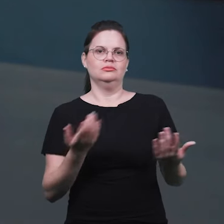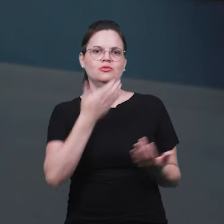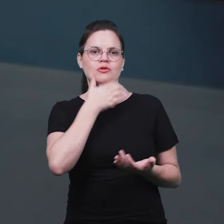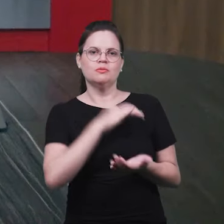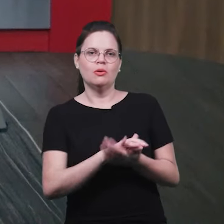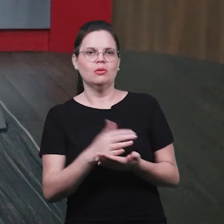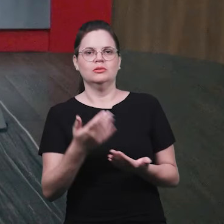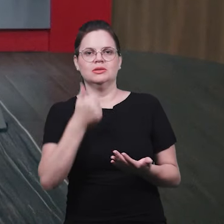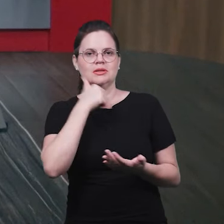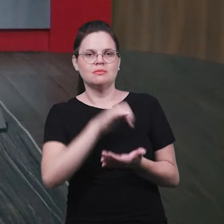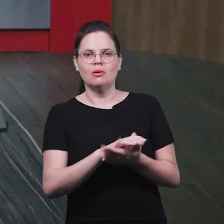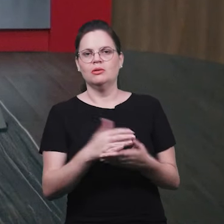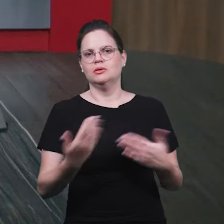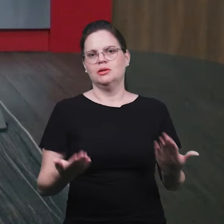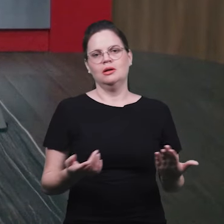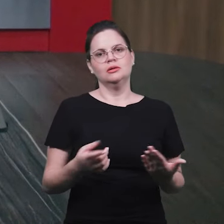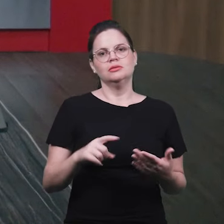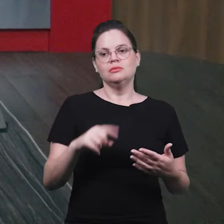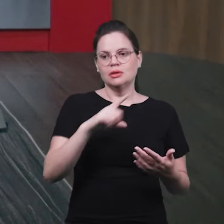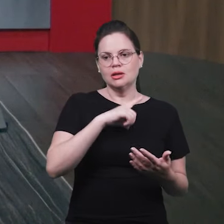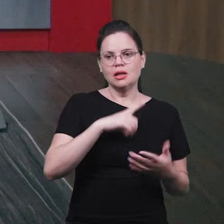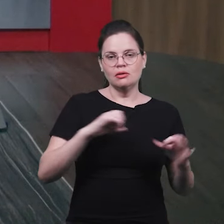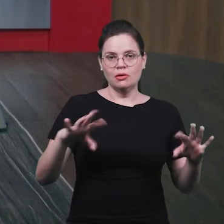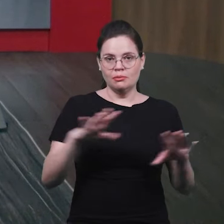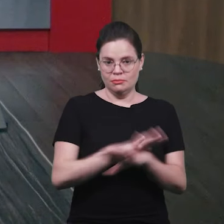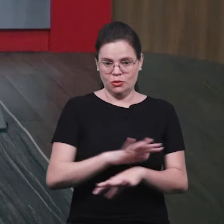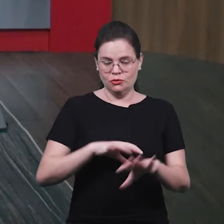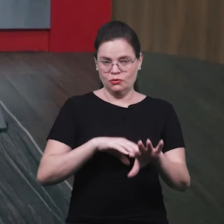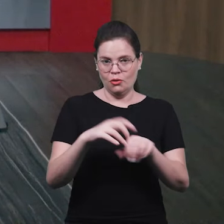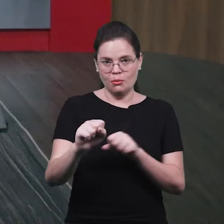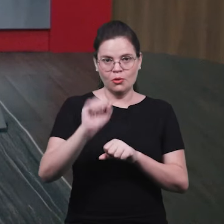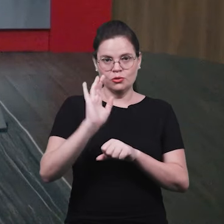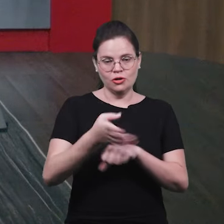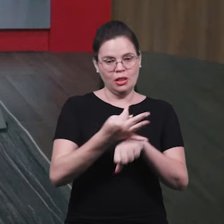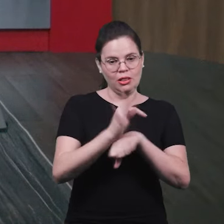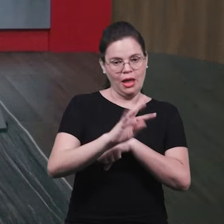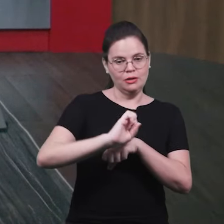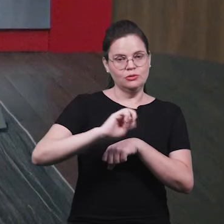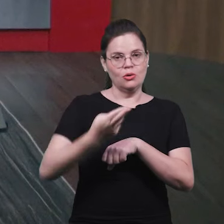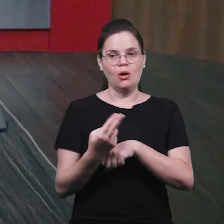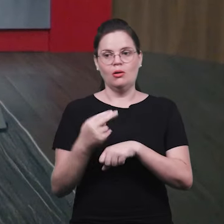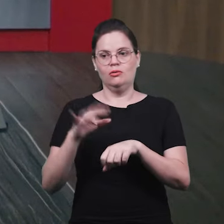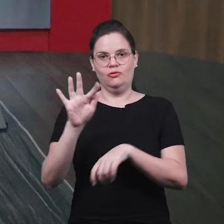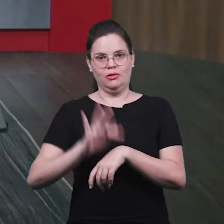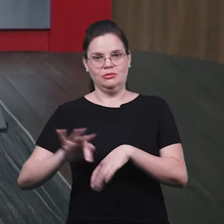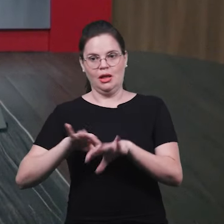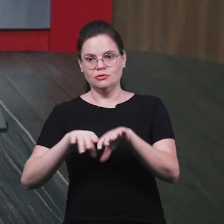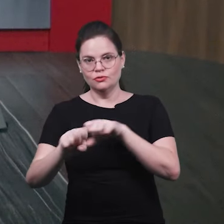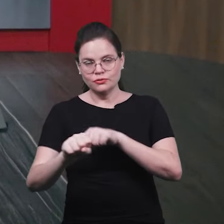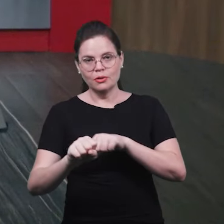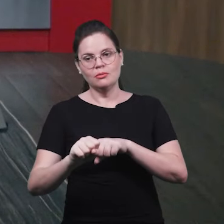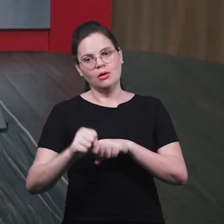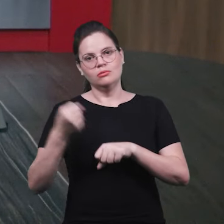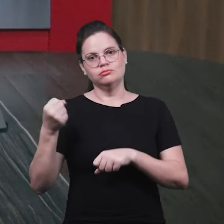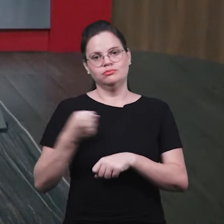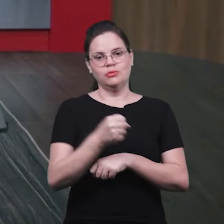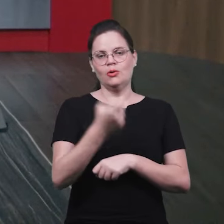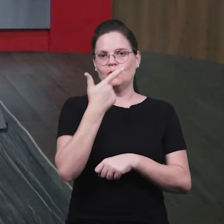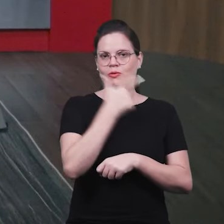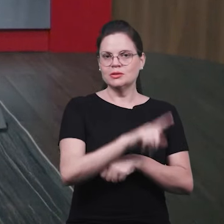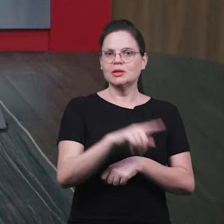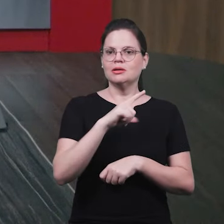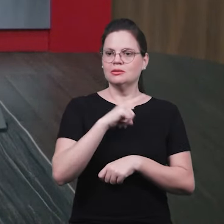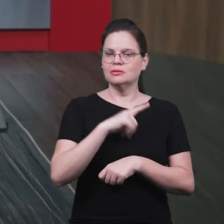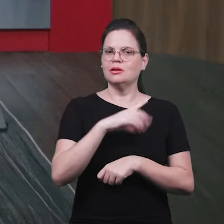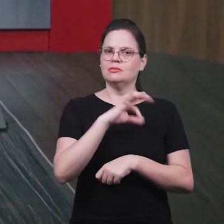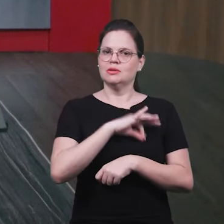concluíram esses cursos, seja ele o técnico ou tecnólogo de nível superior, entrando no mercado e galgando uma posição de técnico de